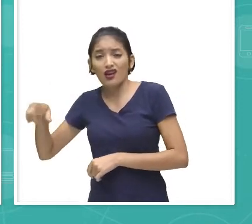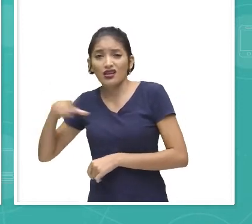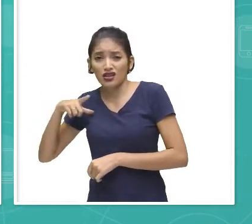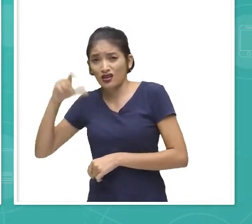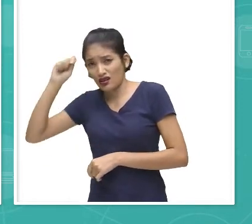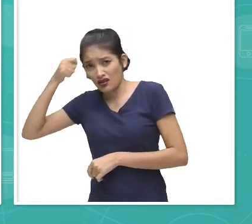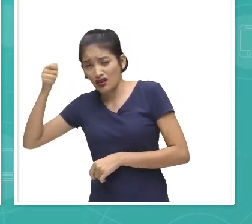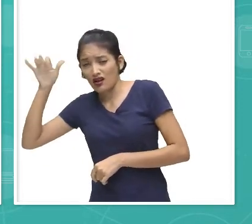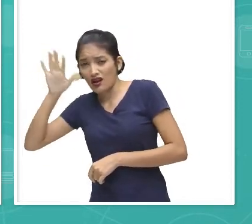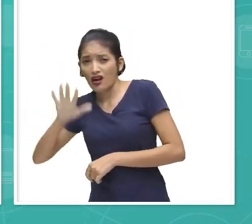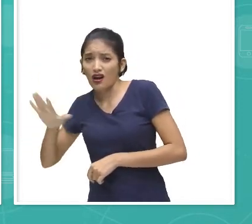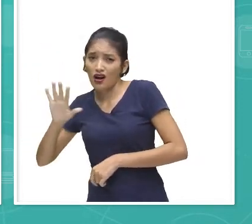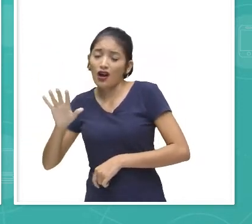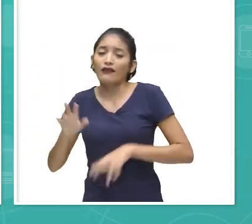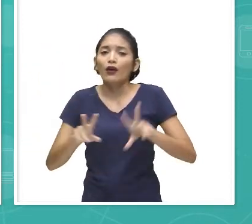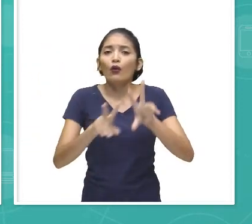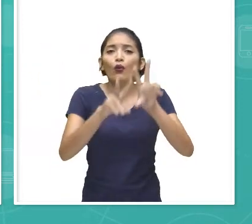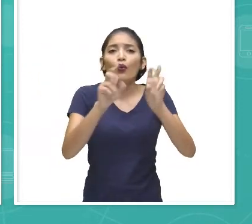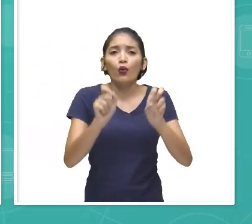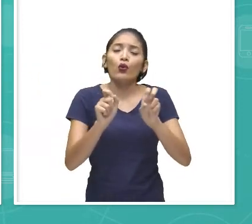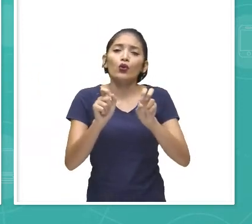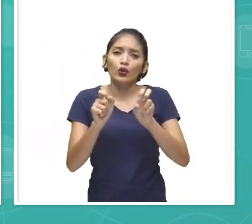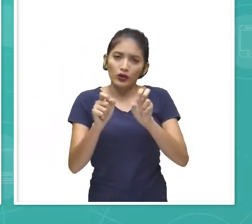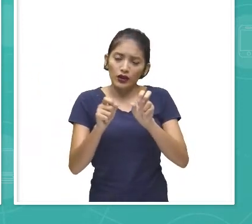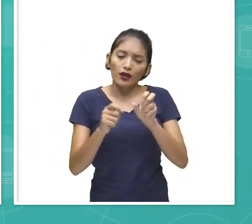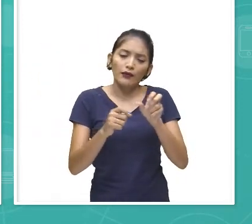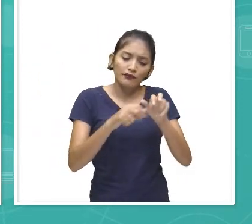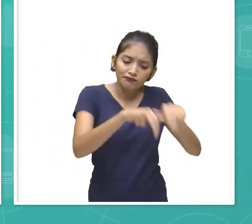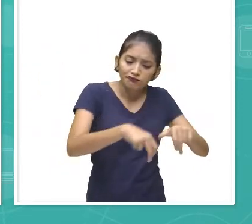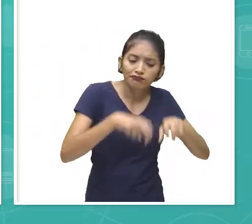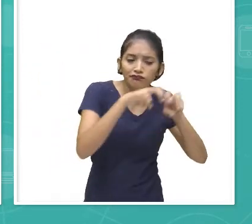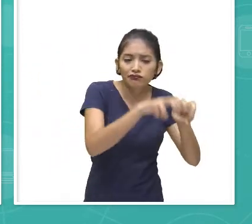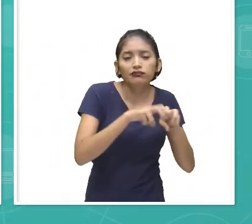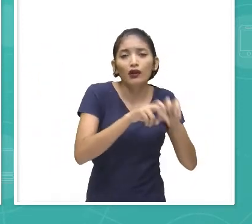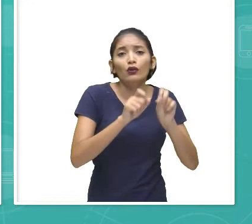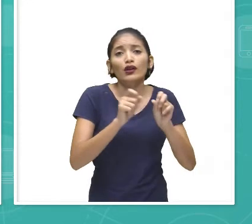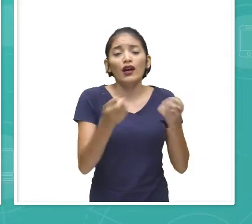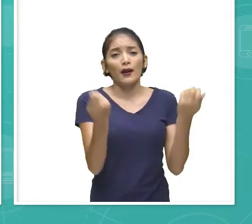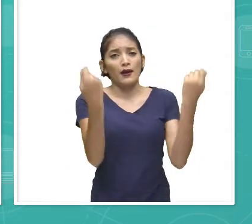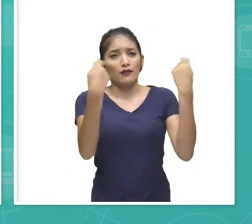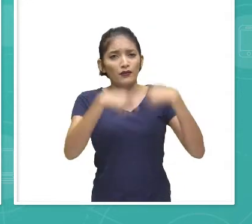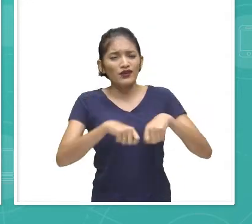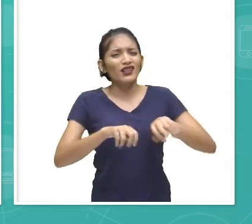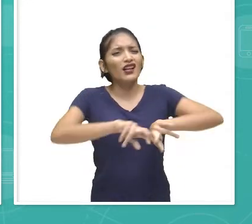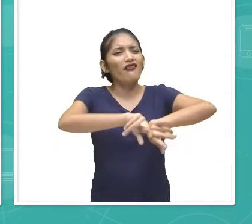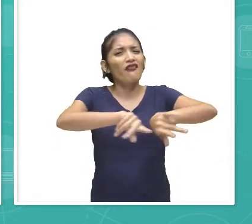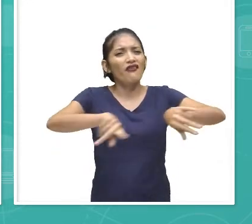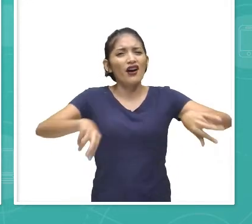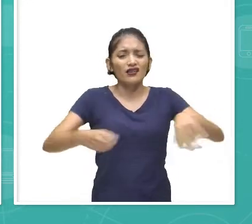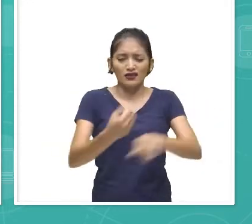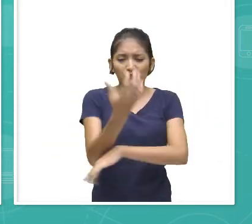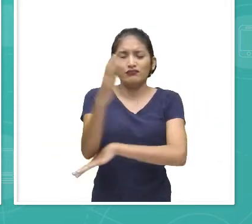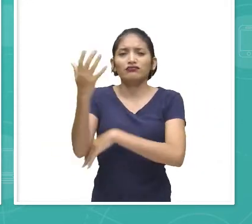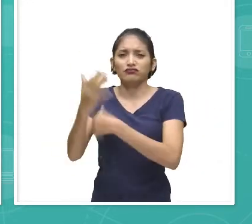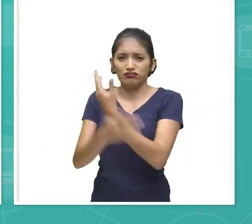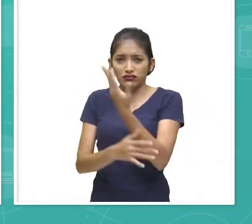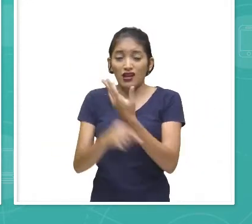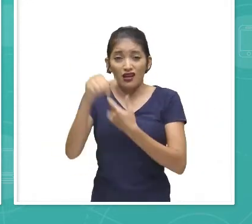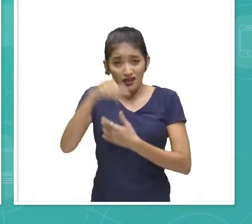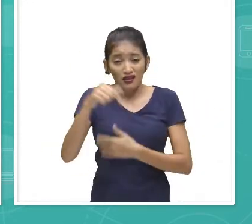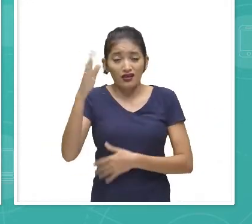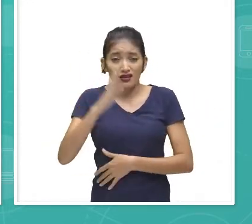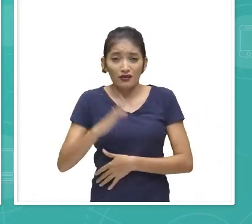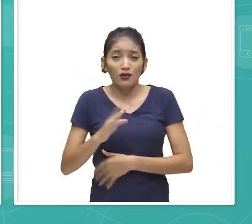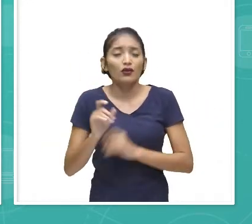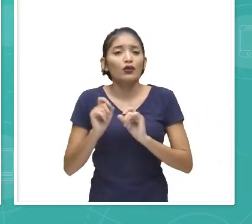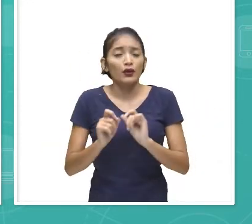da África sobre a agricultura foi que vão tornar possível aí o cultivo de várias culturas aqui no nosso país. Então